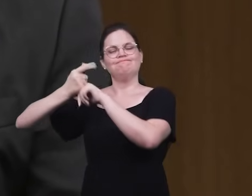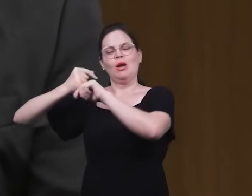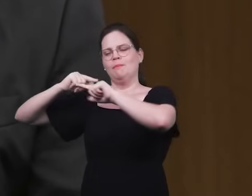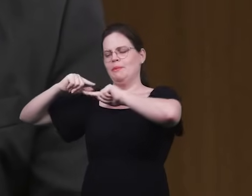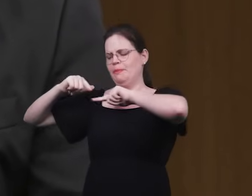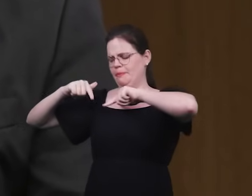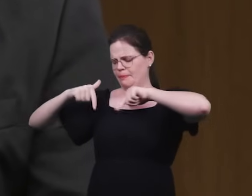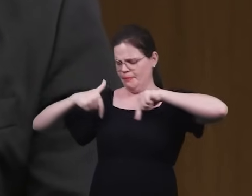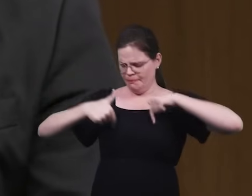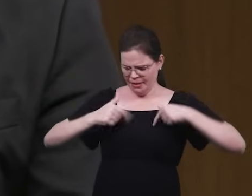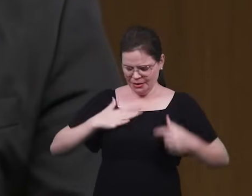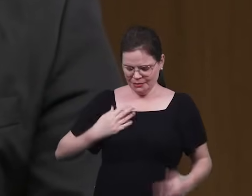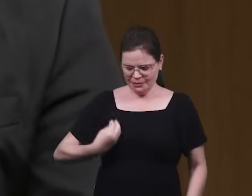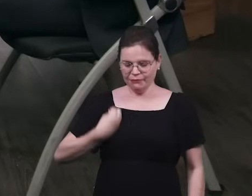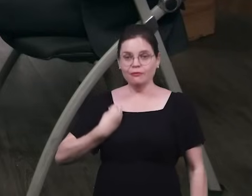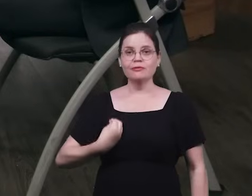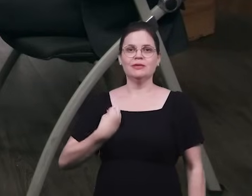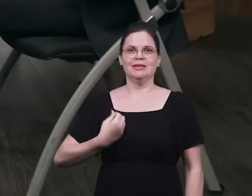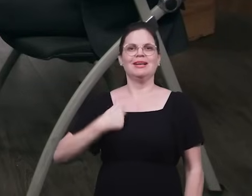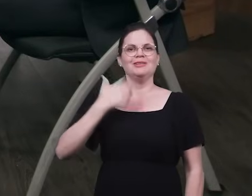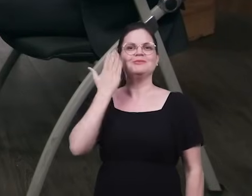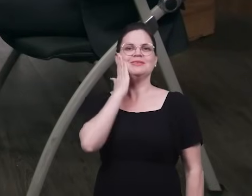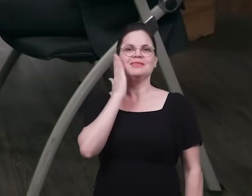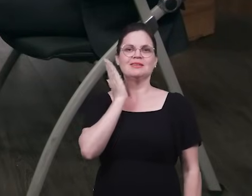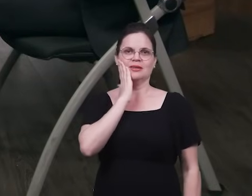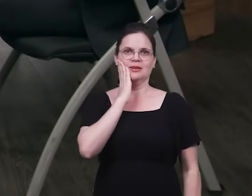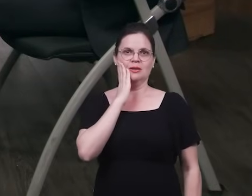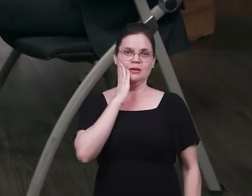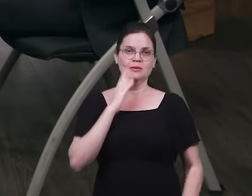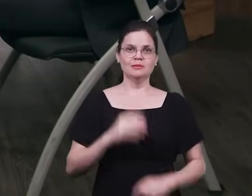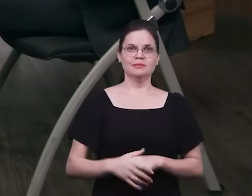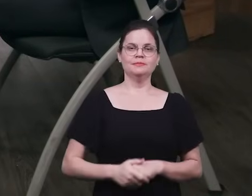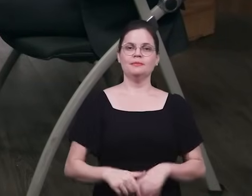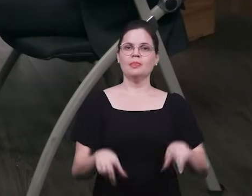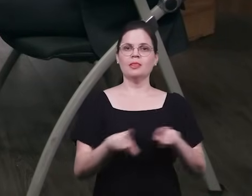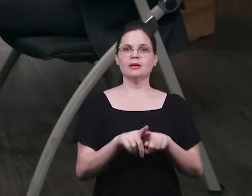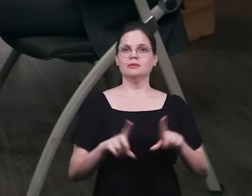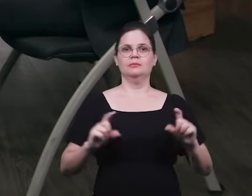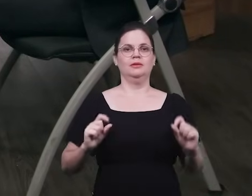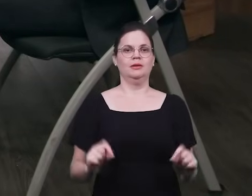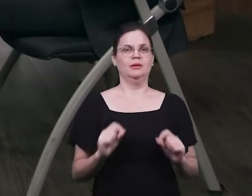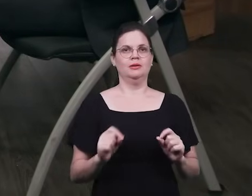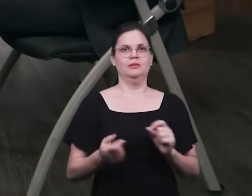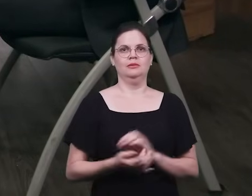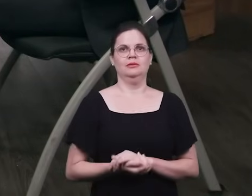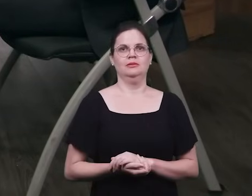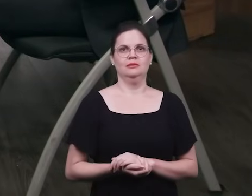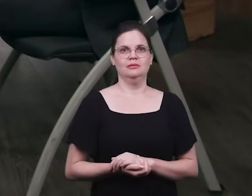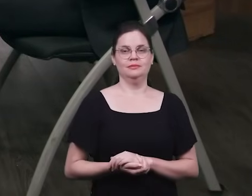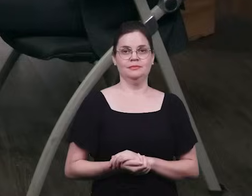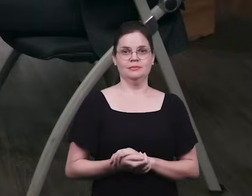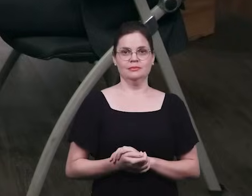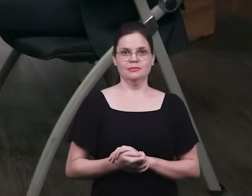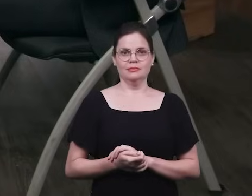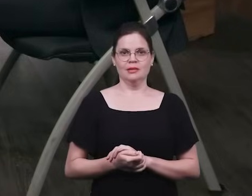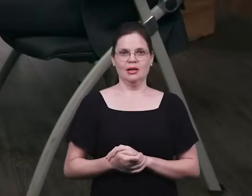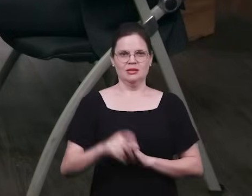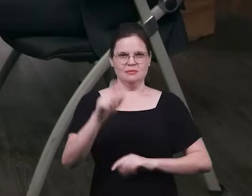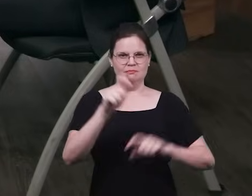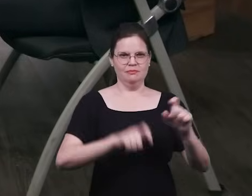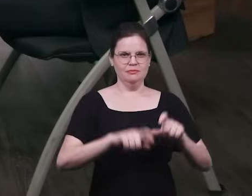vida né no nosso interior amém até porque aquele que se convence por um discurso